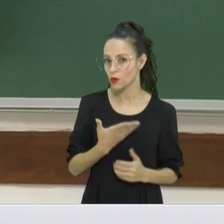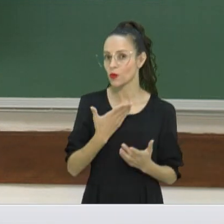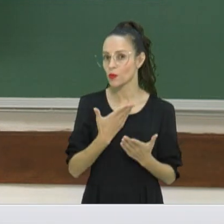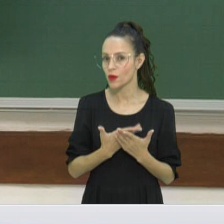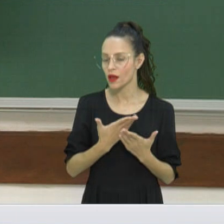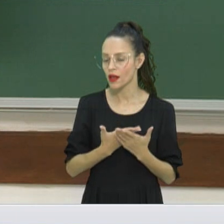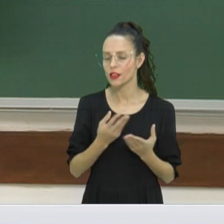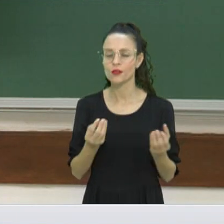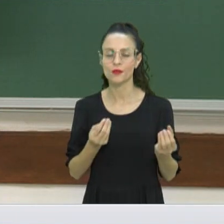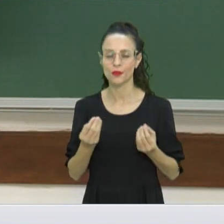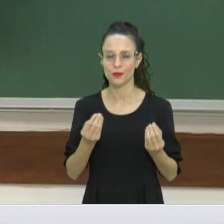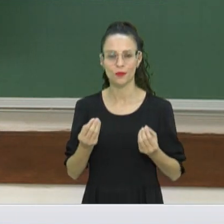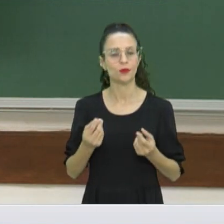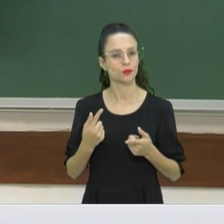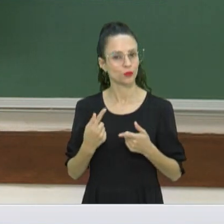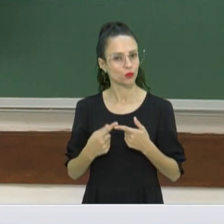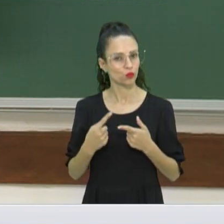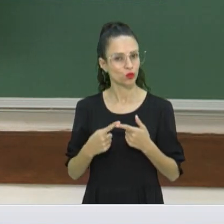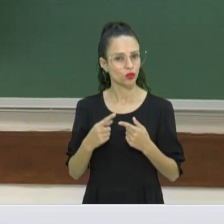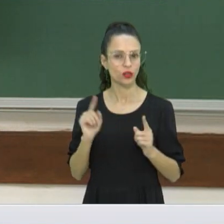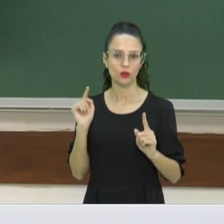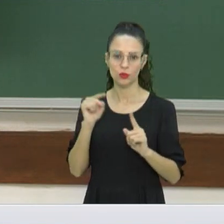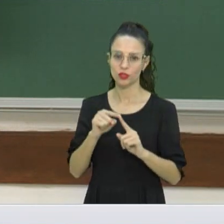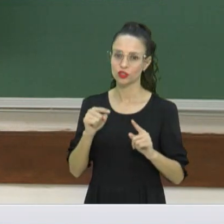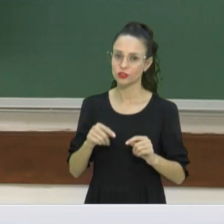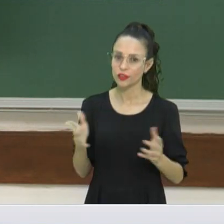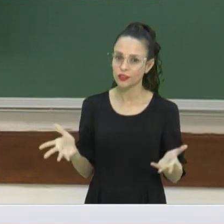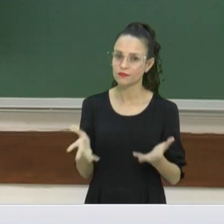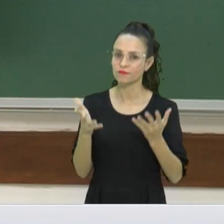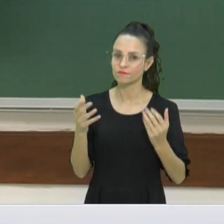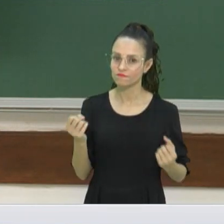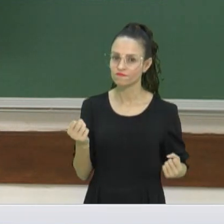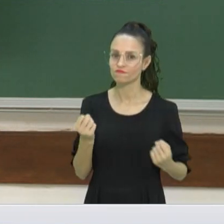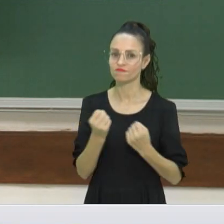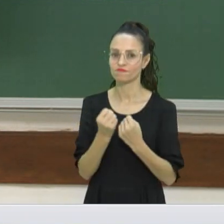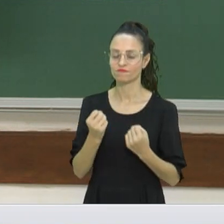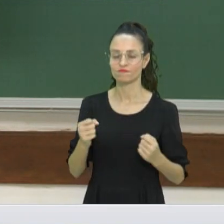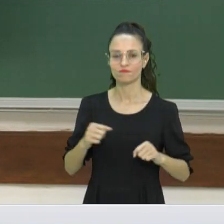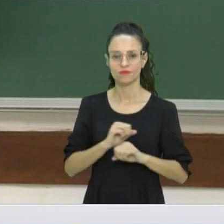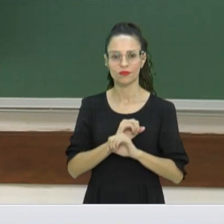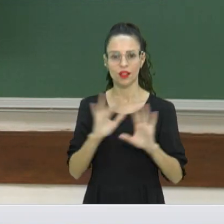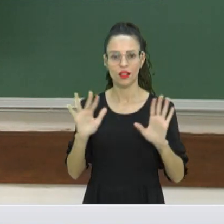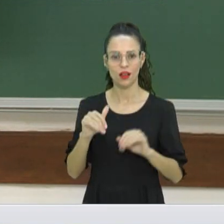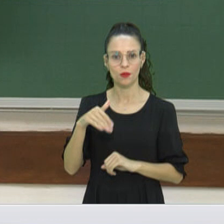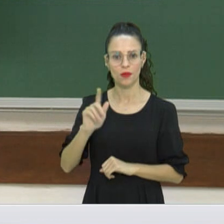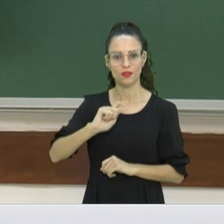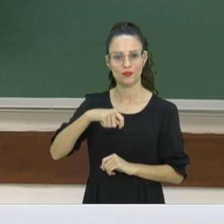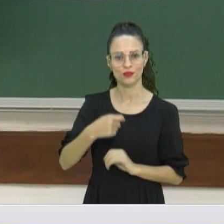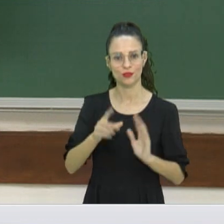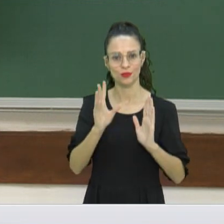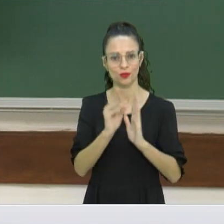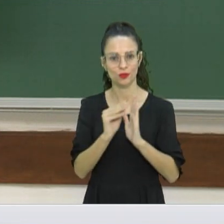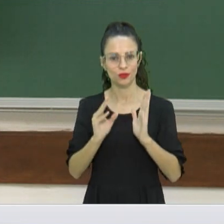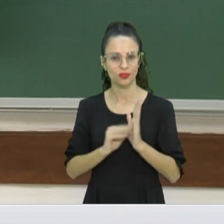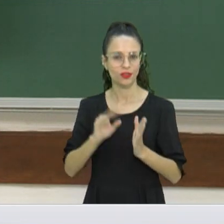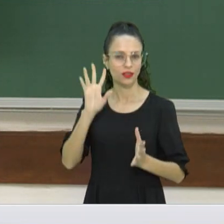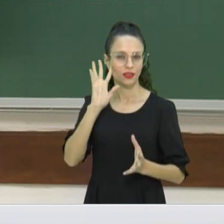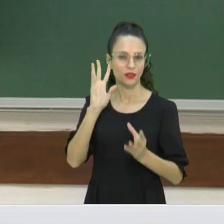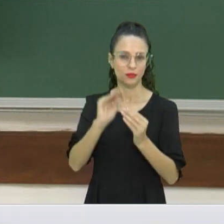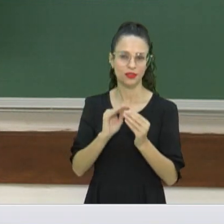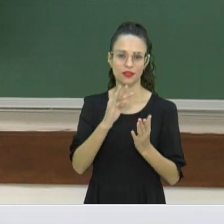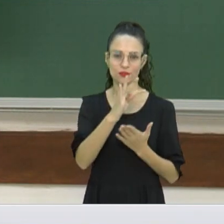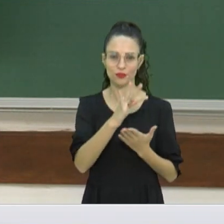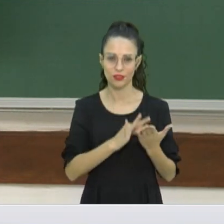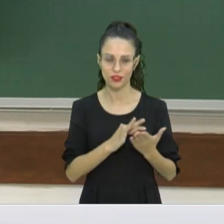aulas? Porque a ideia é fazer um reforço aí, um esclarecimento maior em cima do conteúdo, né? Interpretação de